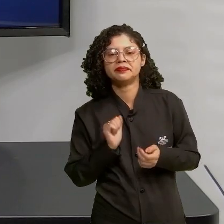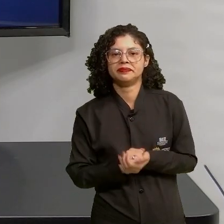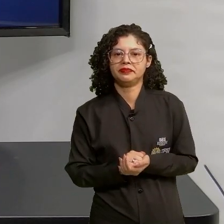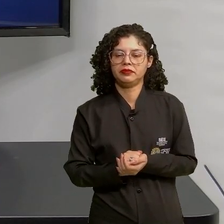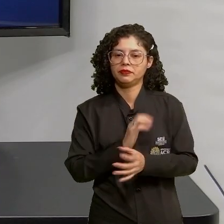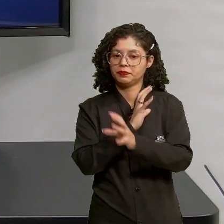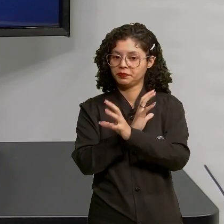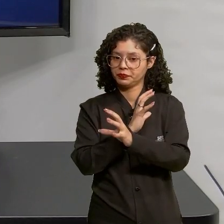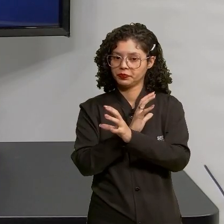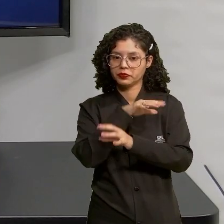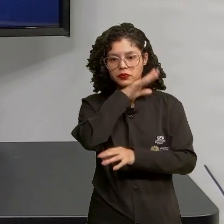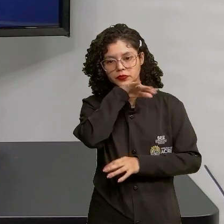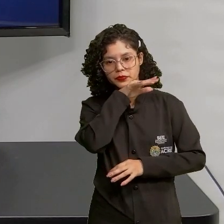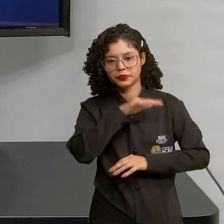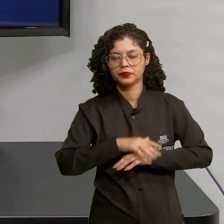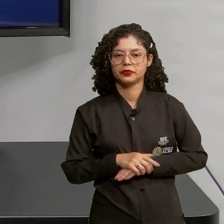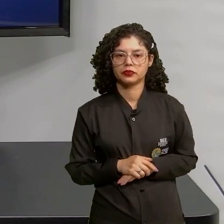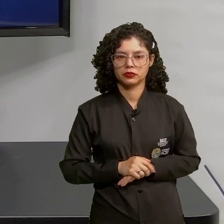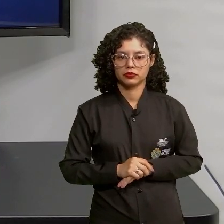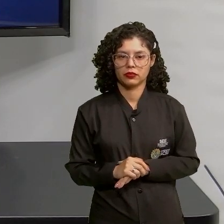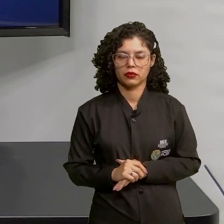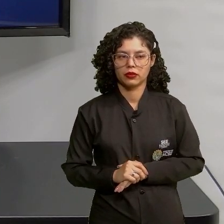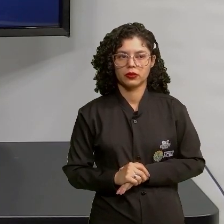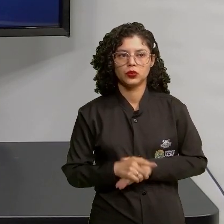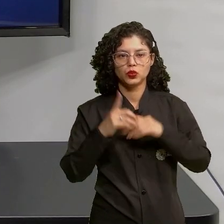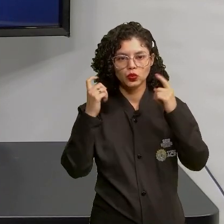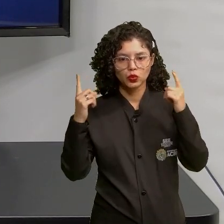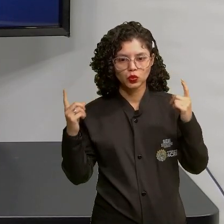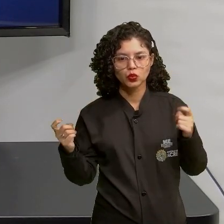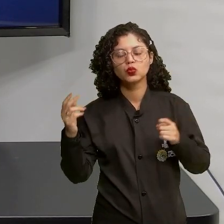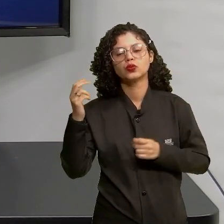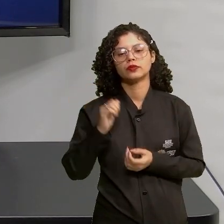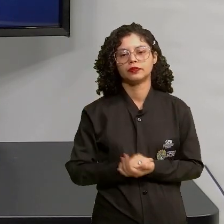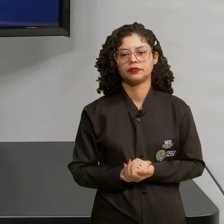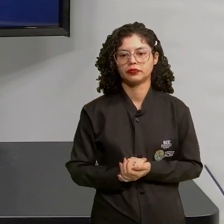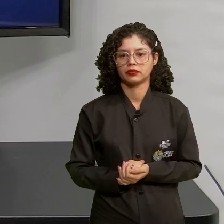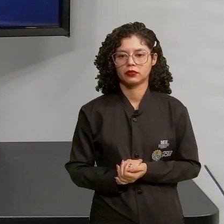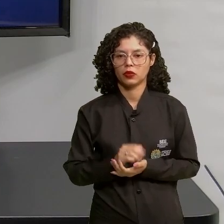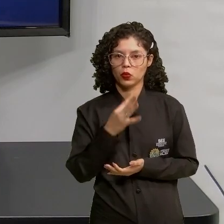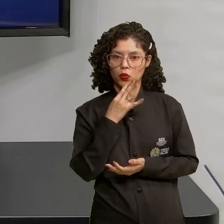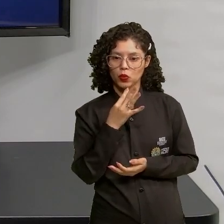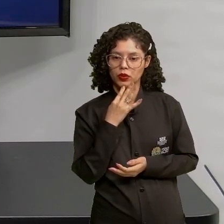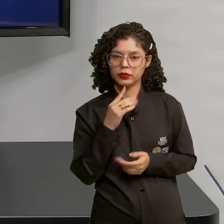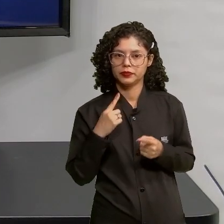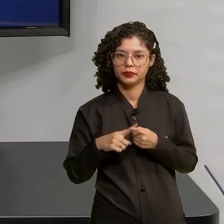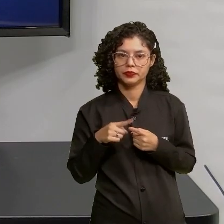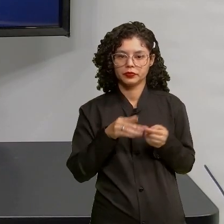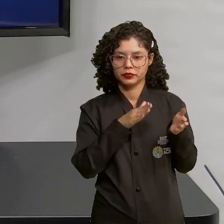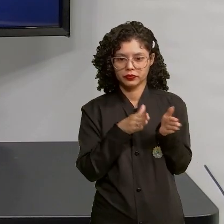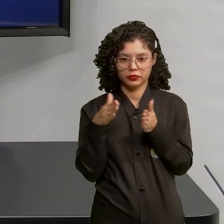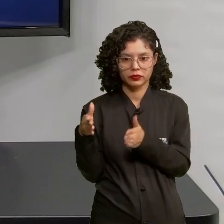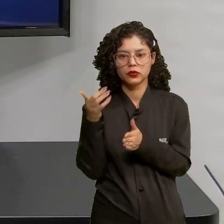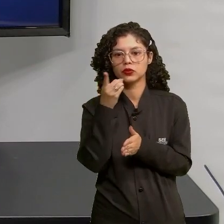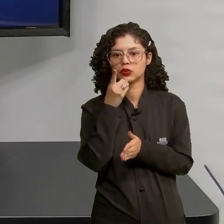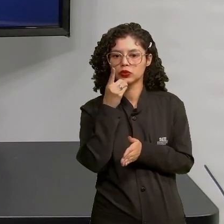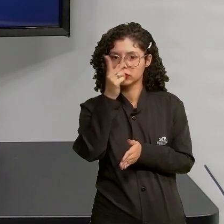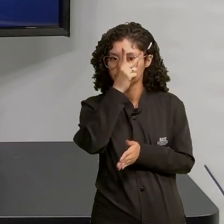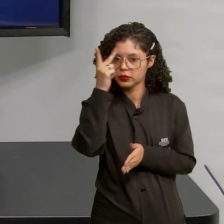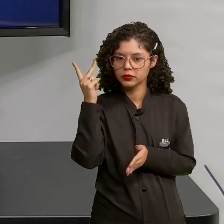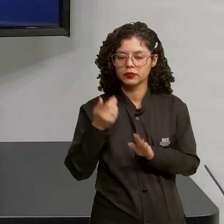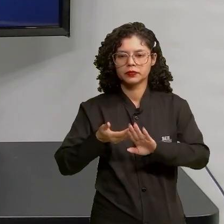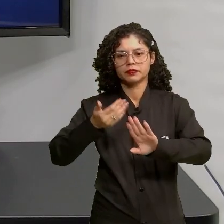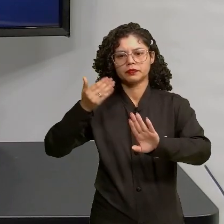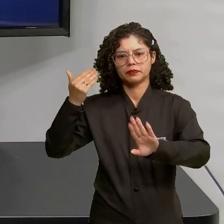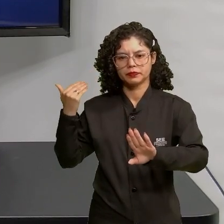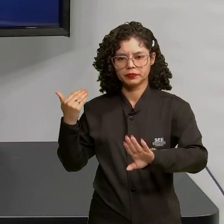né? E ela é um som bem comum, porque ela faz parte do dia a dia das pessoas desde